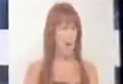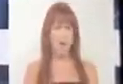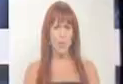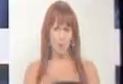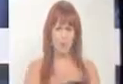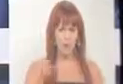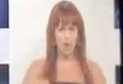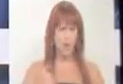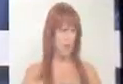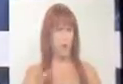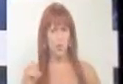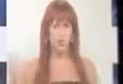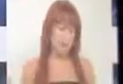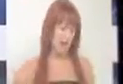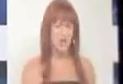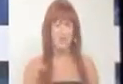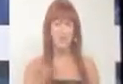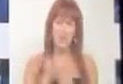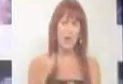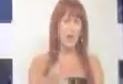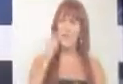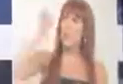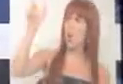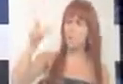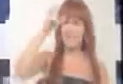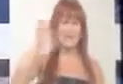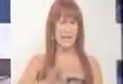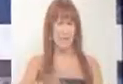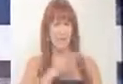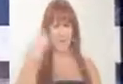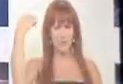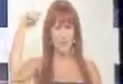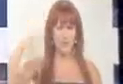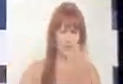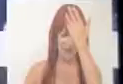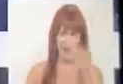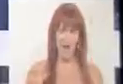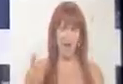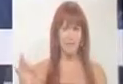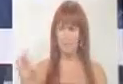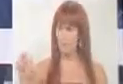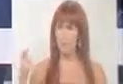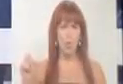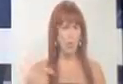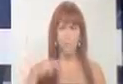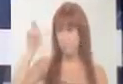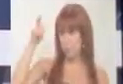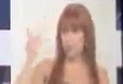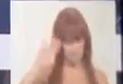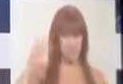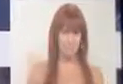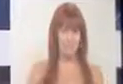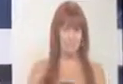Lei 22/2012. Mas eu não esperava outra coisa de um homem inteligente como o professor Manuel Lopes Porto. É um homem inteligente, todos nós